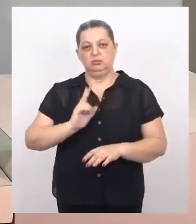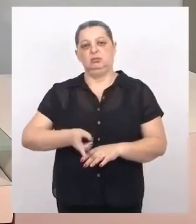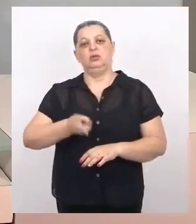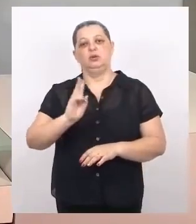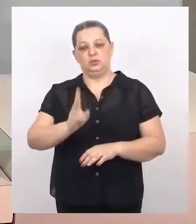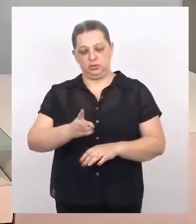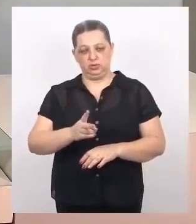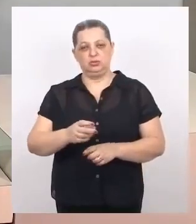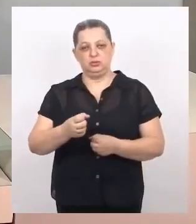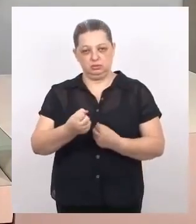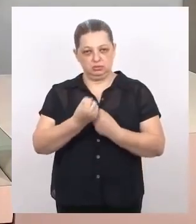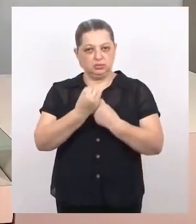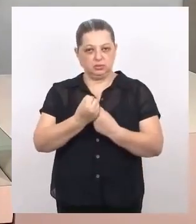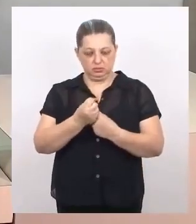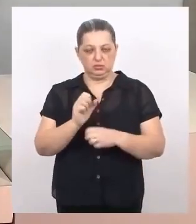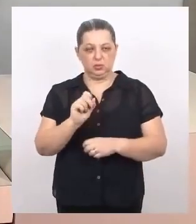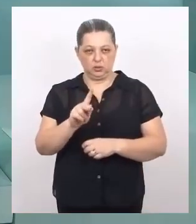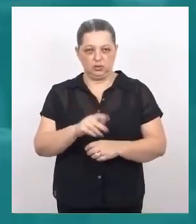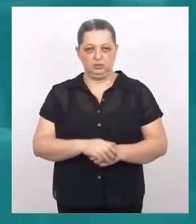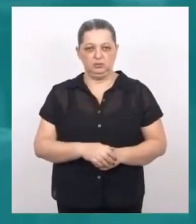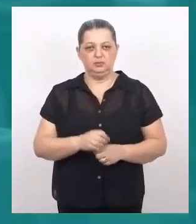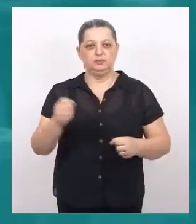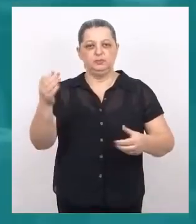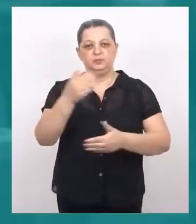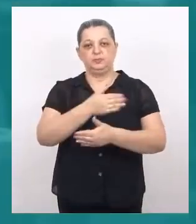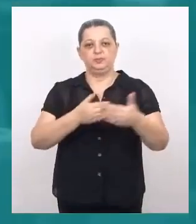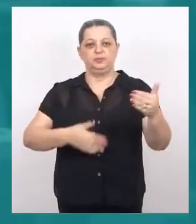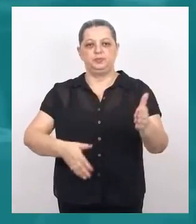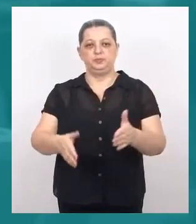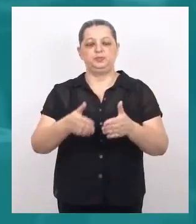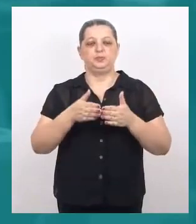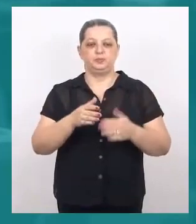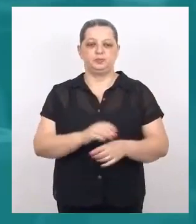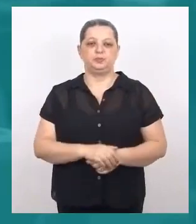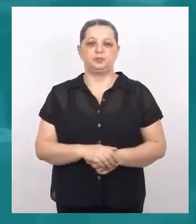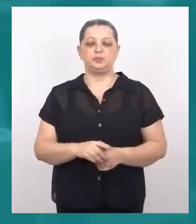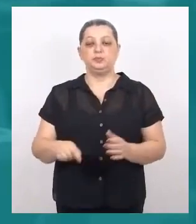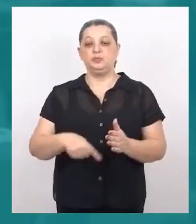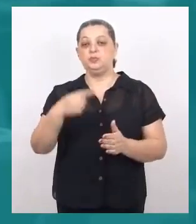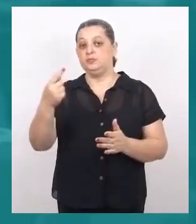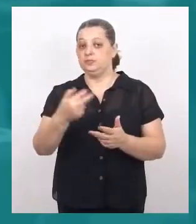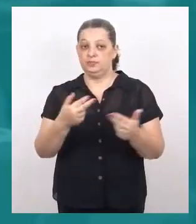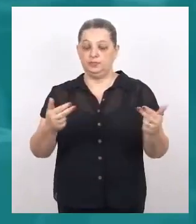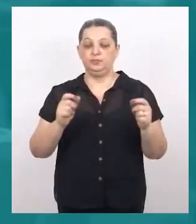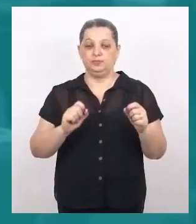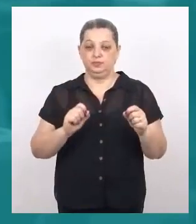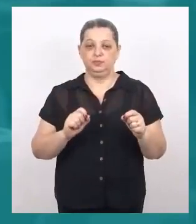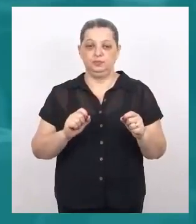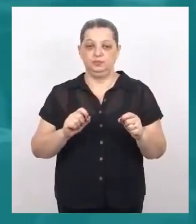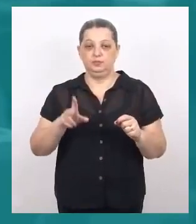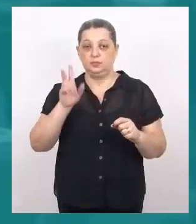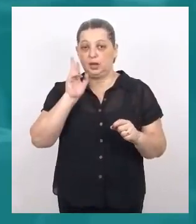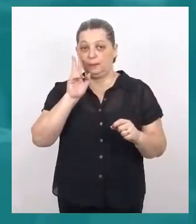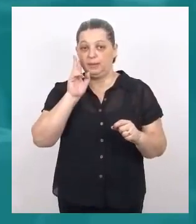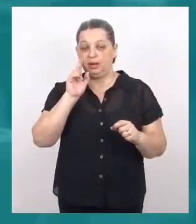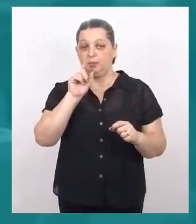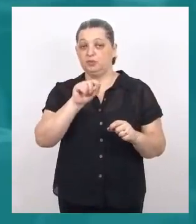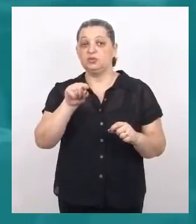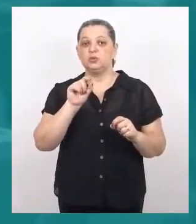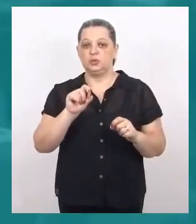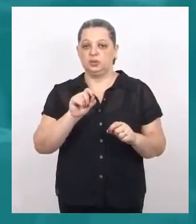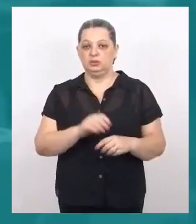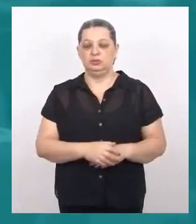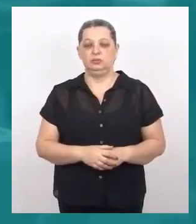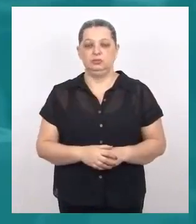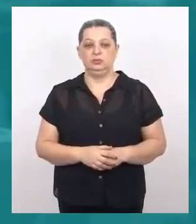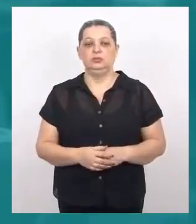aqui nos apoiando, tá? Pode colocar na tela, por favor? A primeira coisa que a gente traz para relembrar para vocês é o